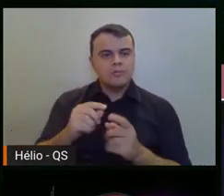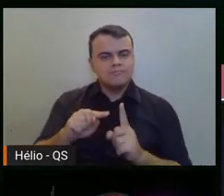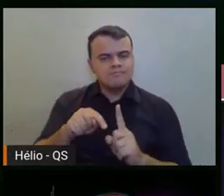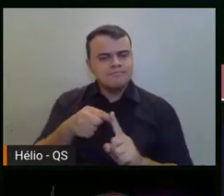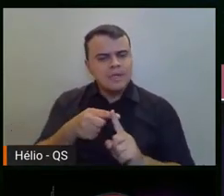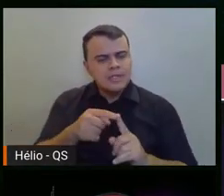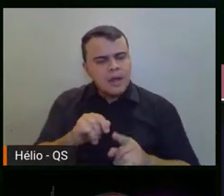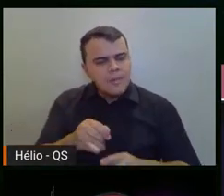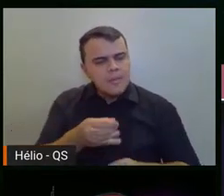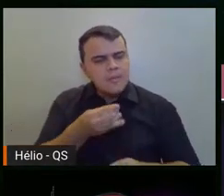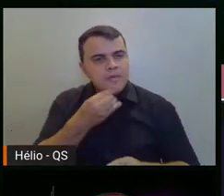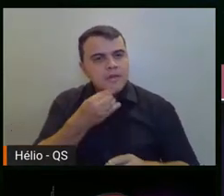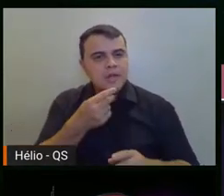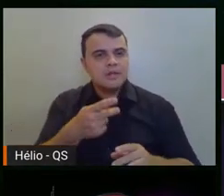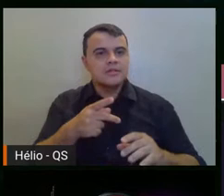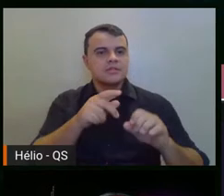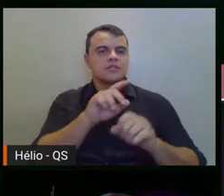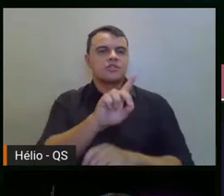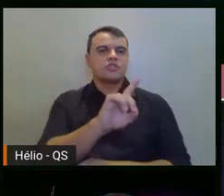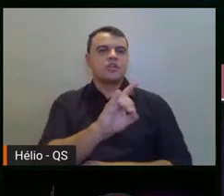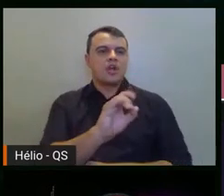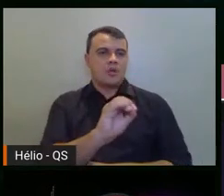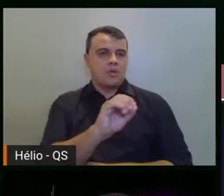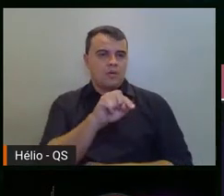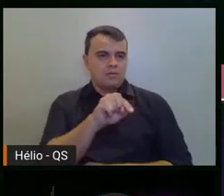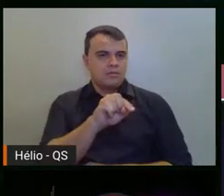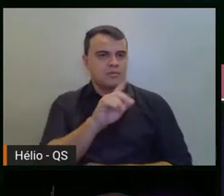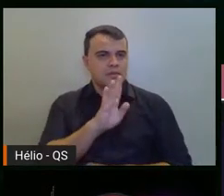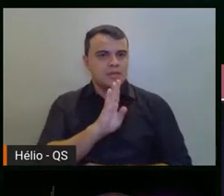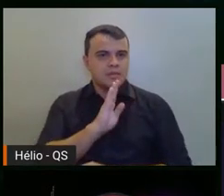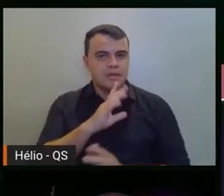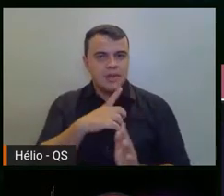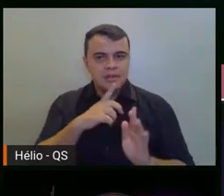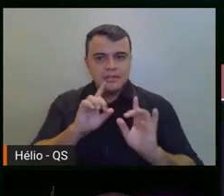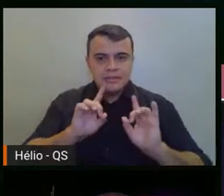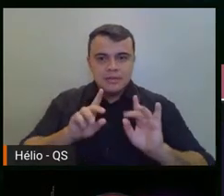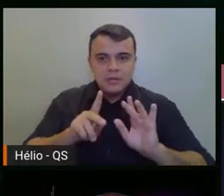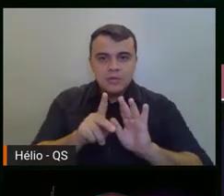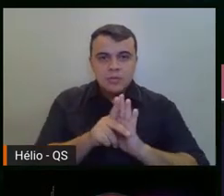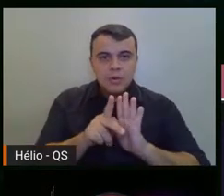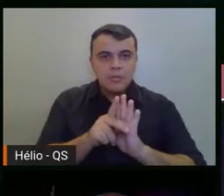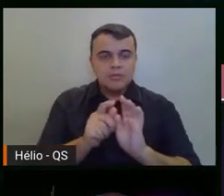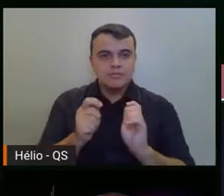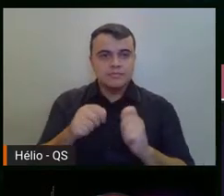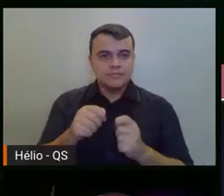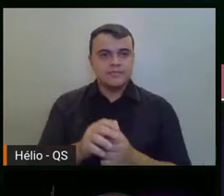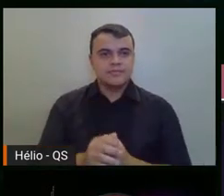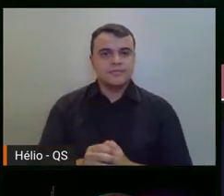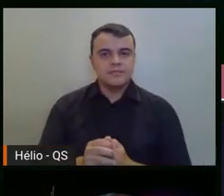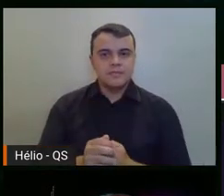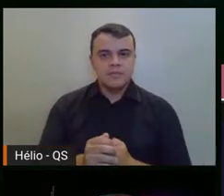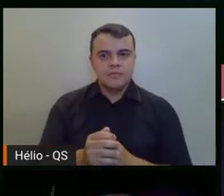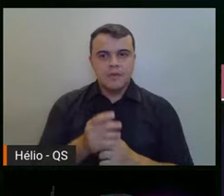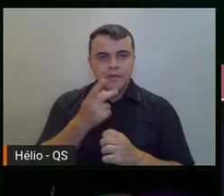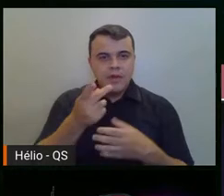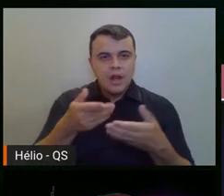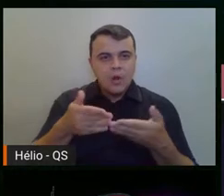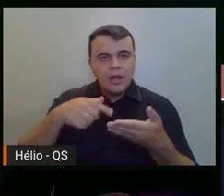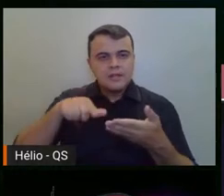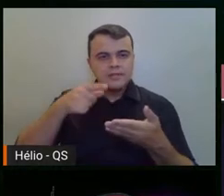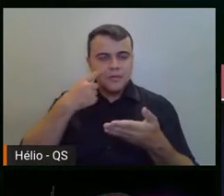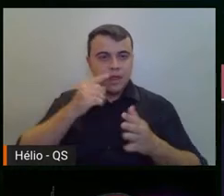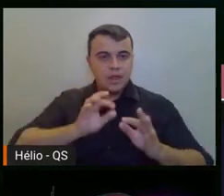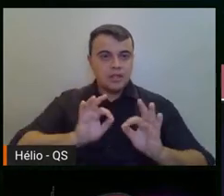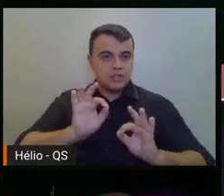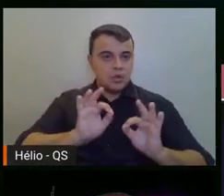da plataforma da you tanto que a gente vai ter uma sessão específica ali onde a gente vai abrir aqui na plataforma vocês vão ver a